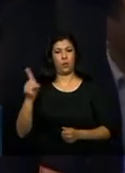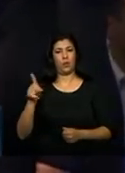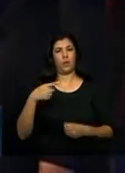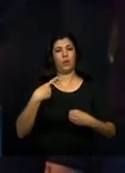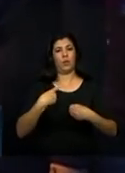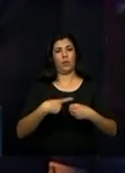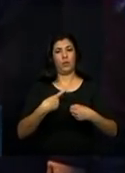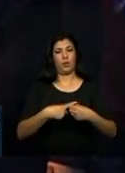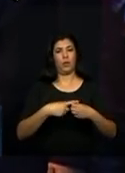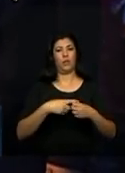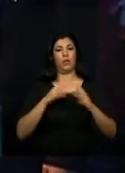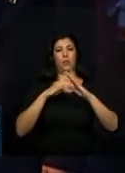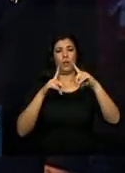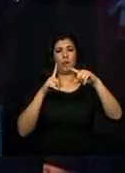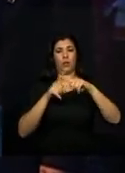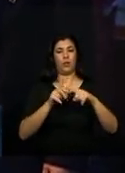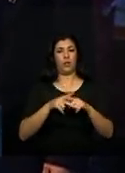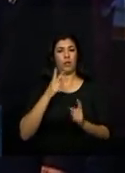Como testemunha,